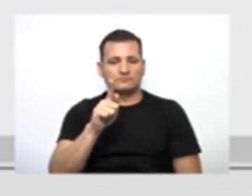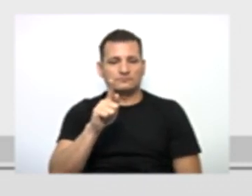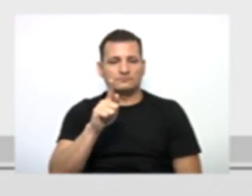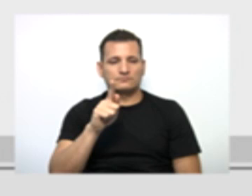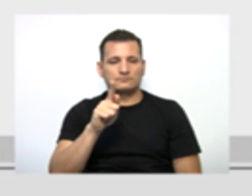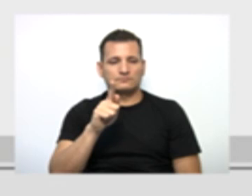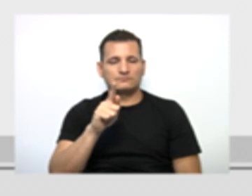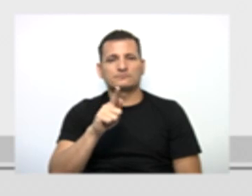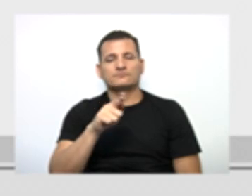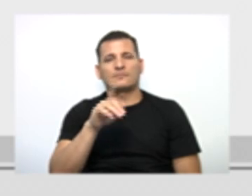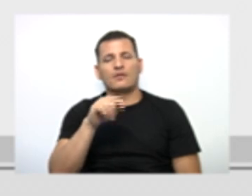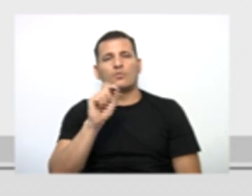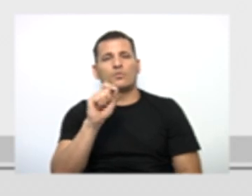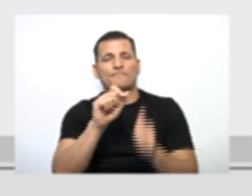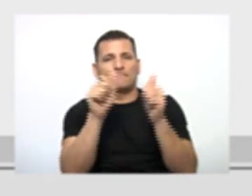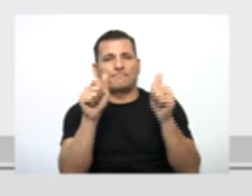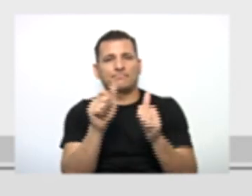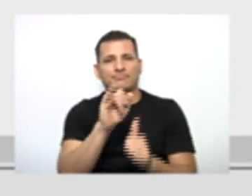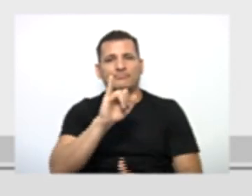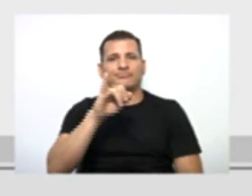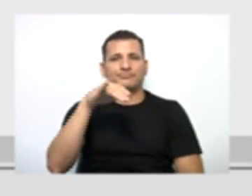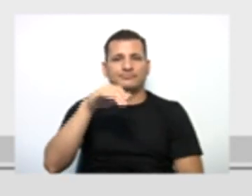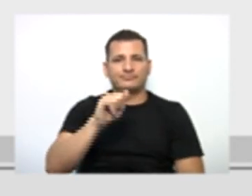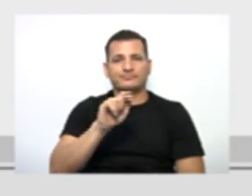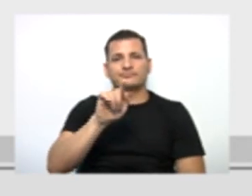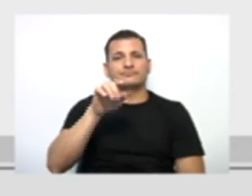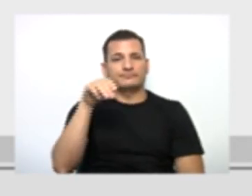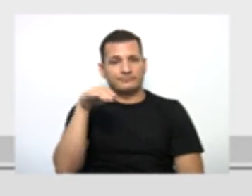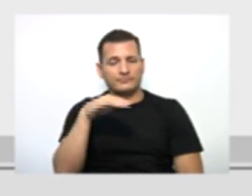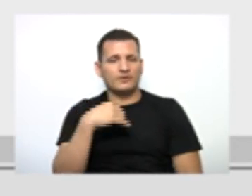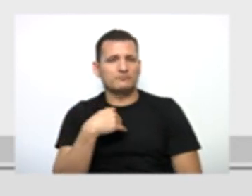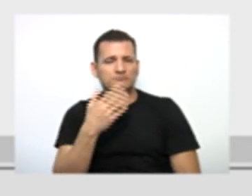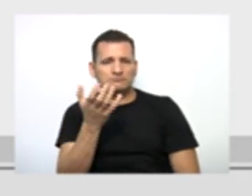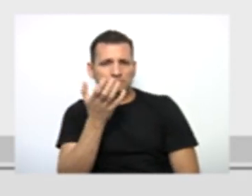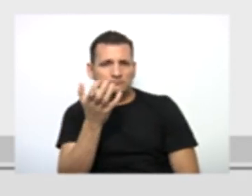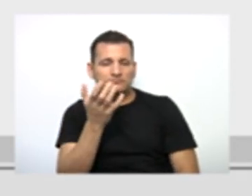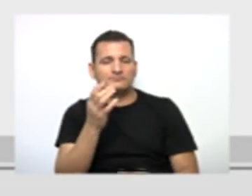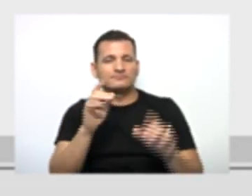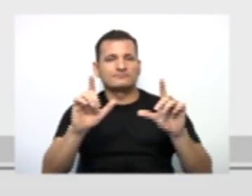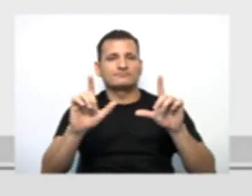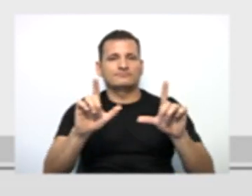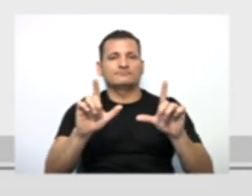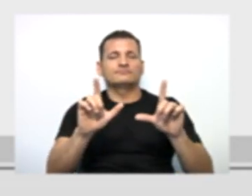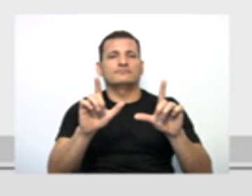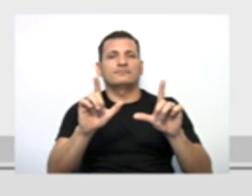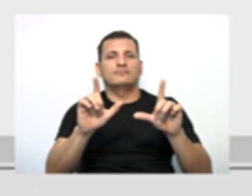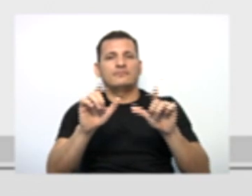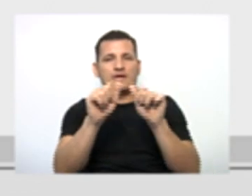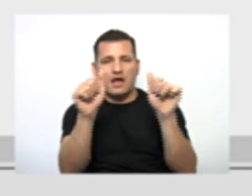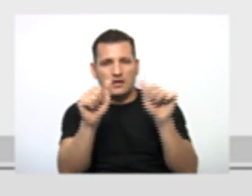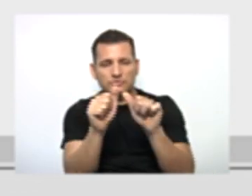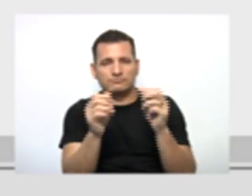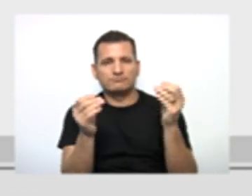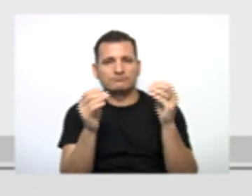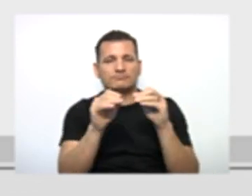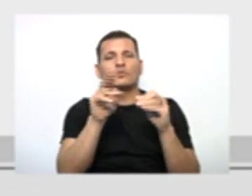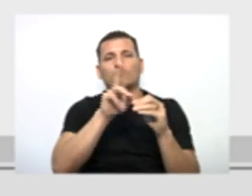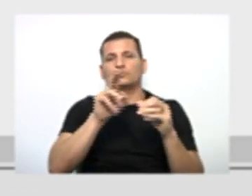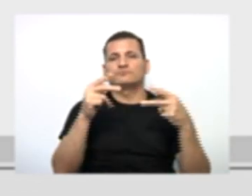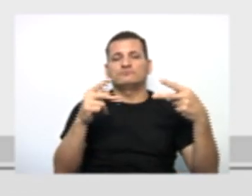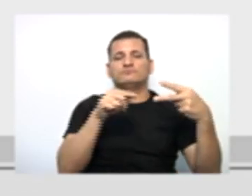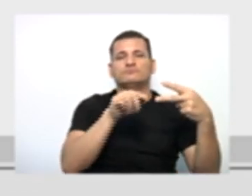que é de imagem. Quando eu quero inserir uma imagem dentro da minha página, eu uso essa tag